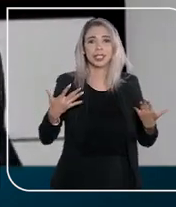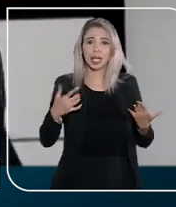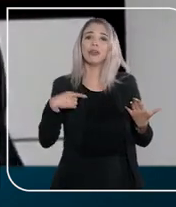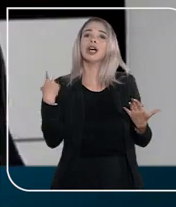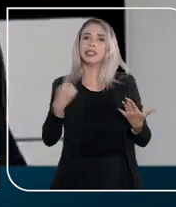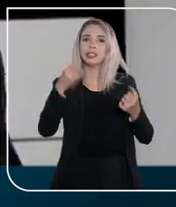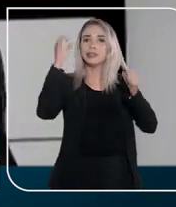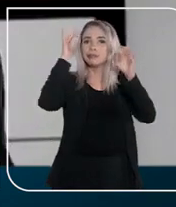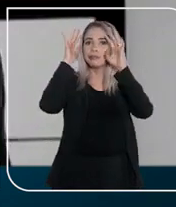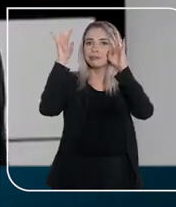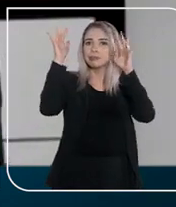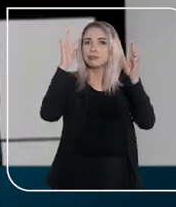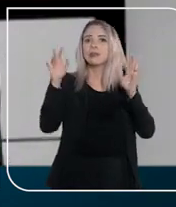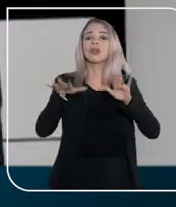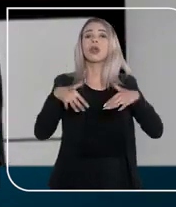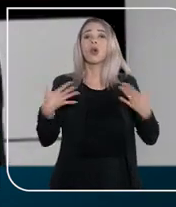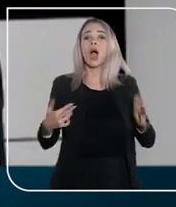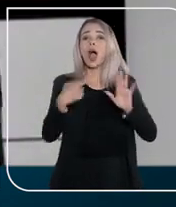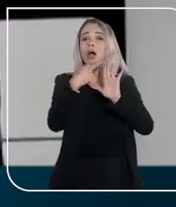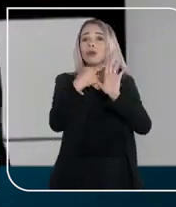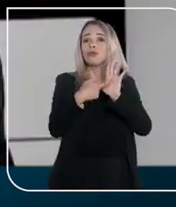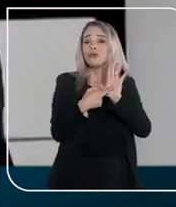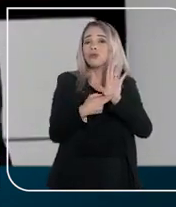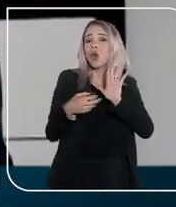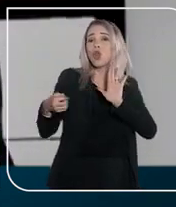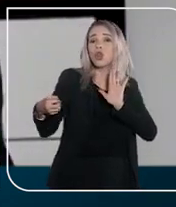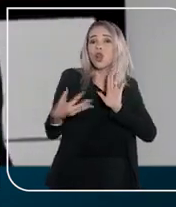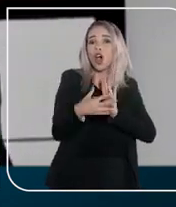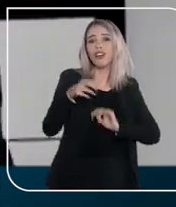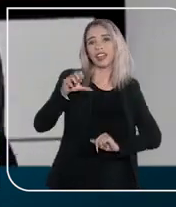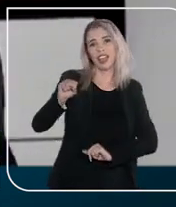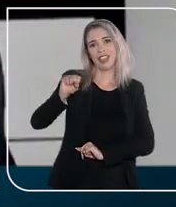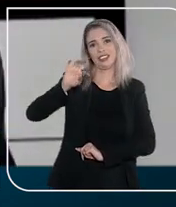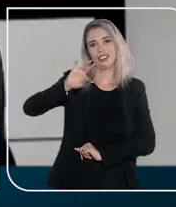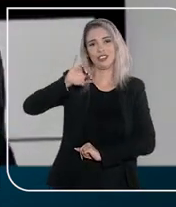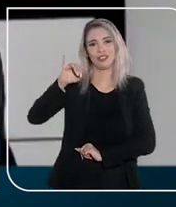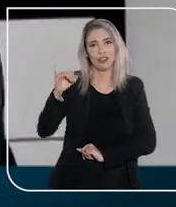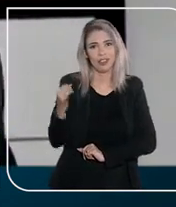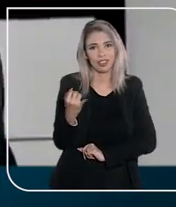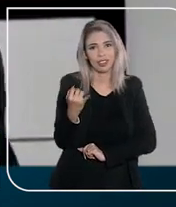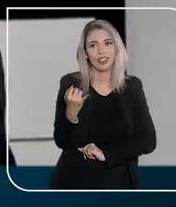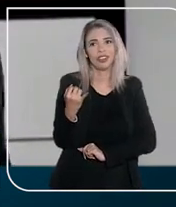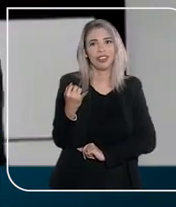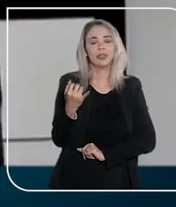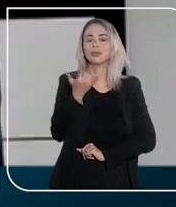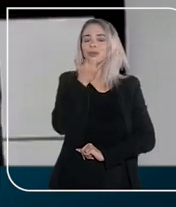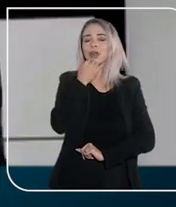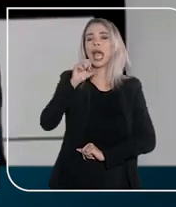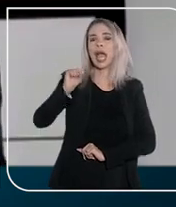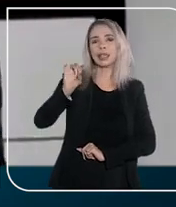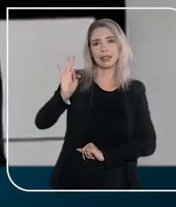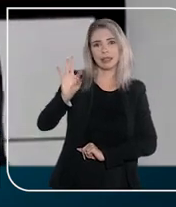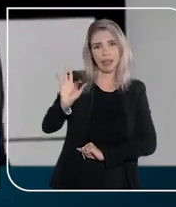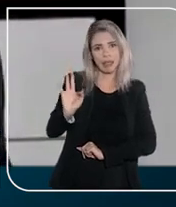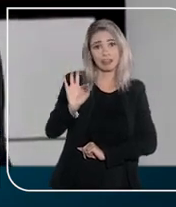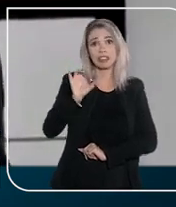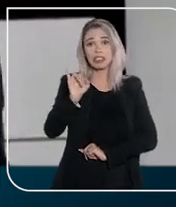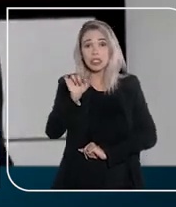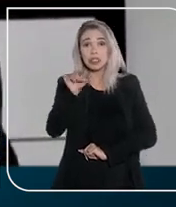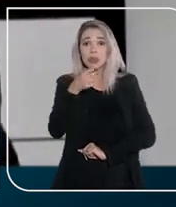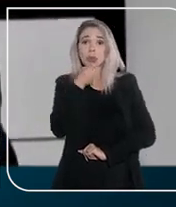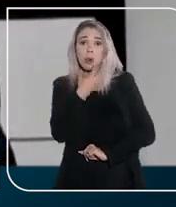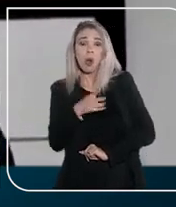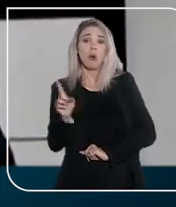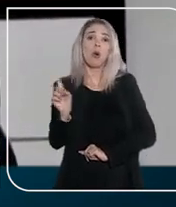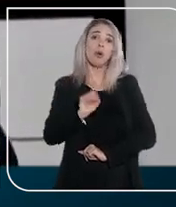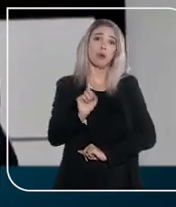refletir, à luz das novas decisões do Supremo Tribunal Federal, se a posse precária ela é viável ou não. Porque